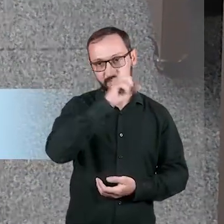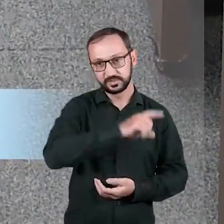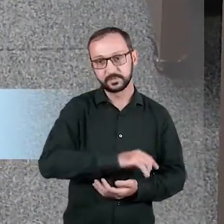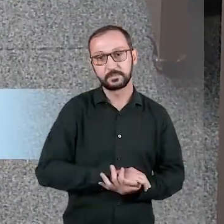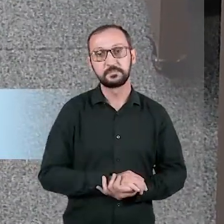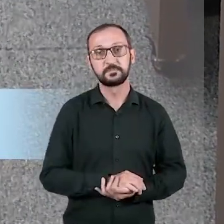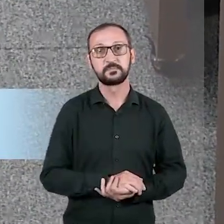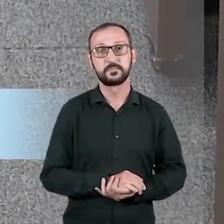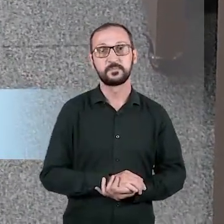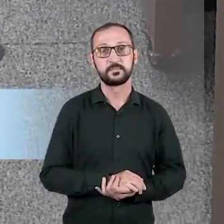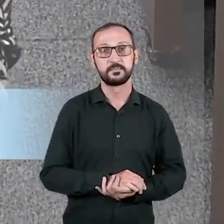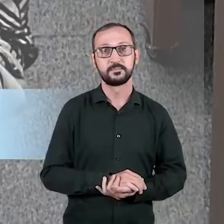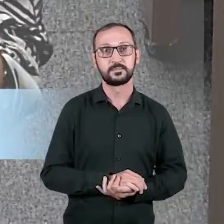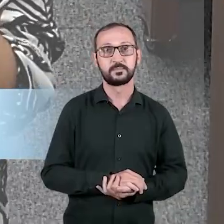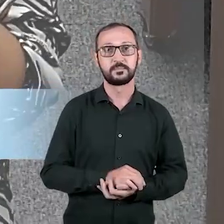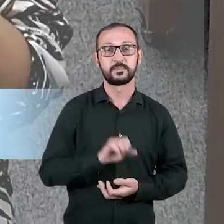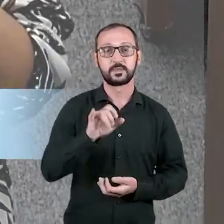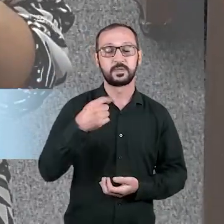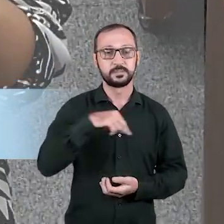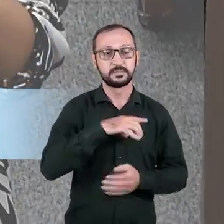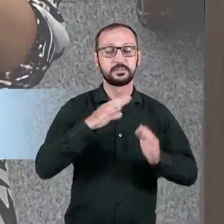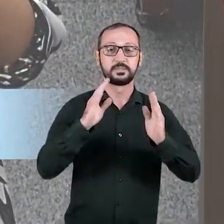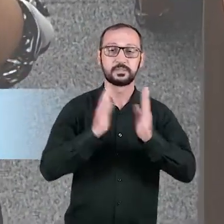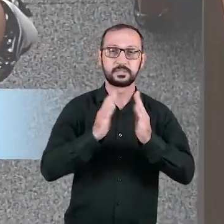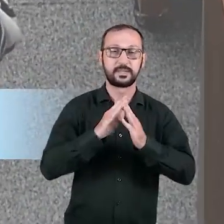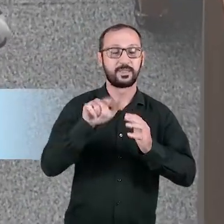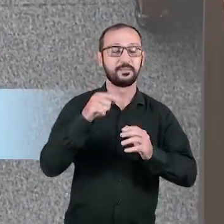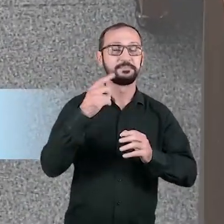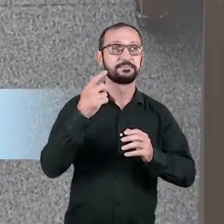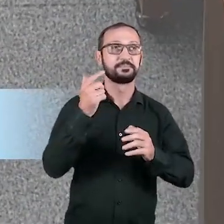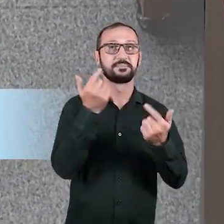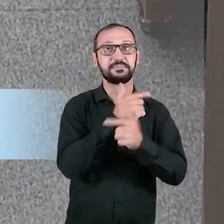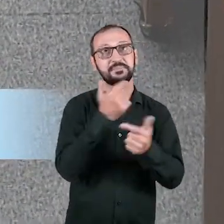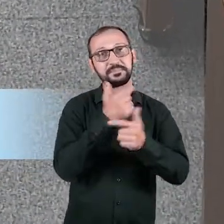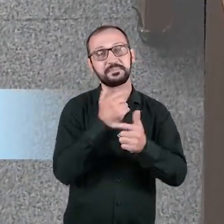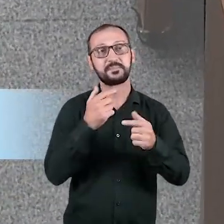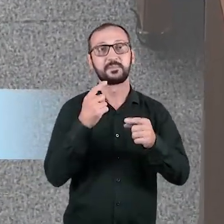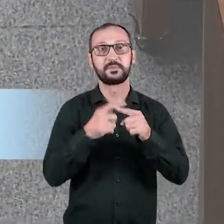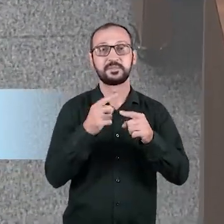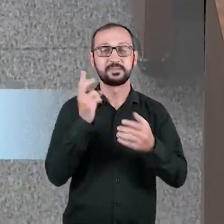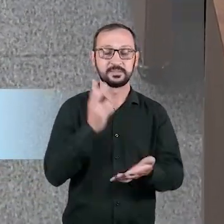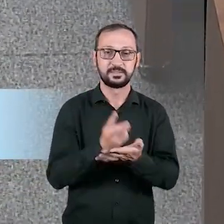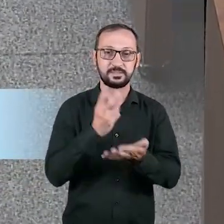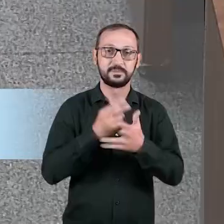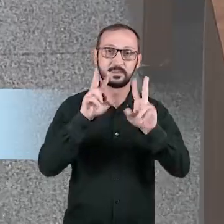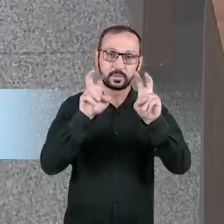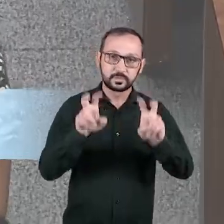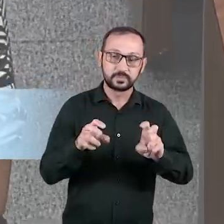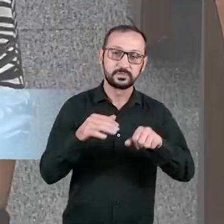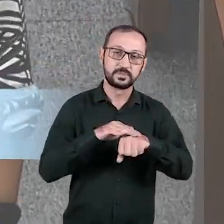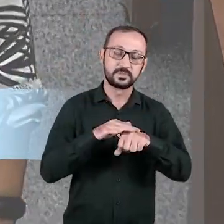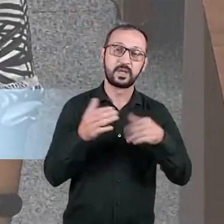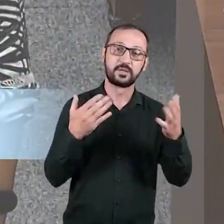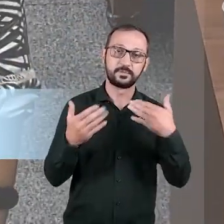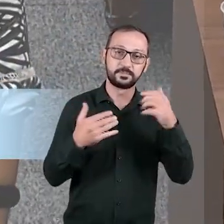difícil, mas se a gente, em casa é engraçado, porque como a gente está sempre falando sobre